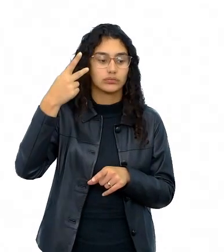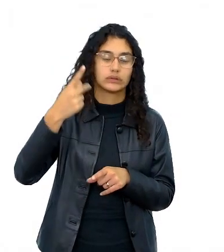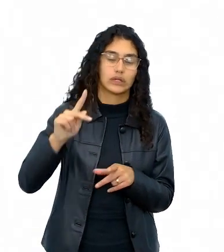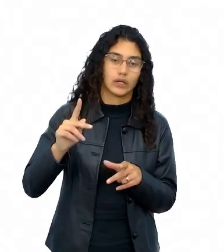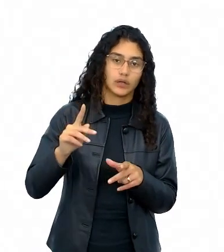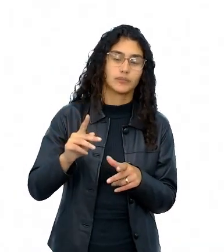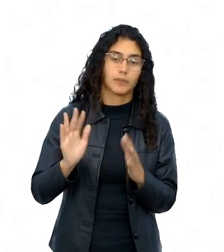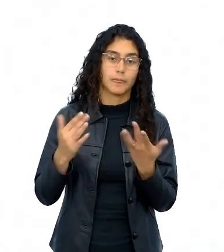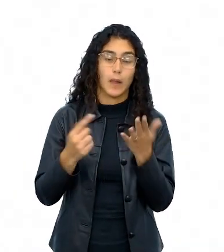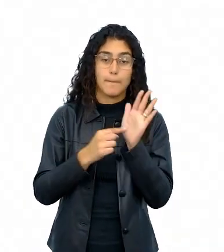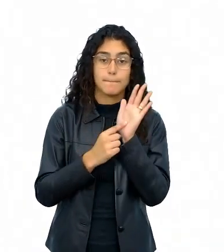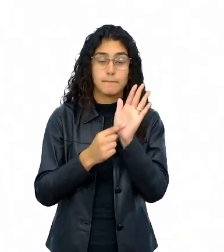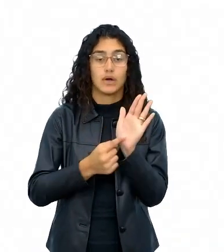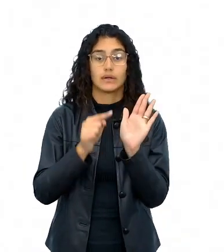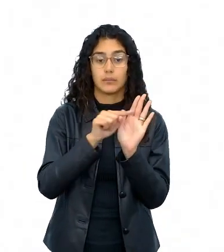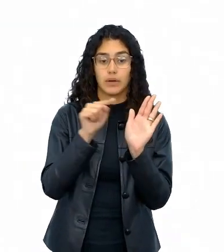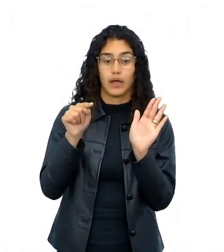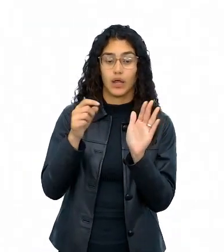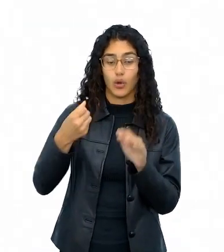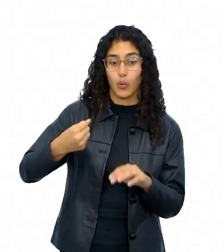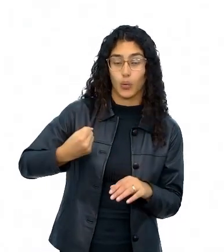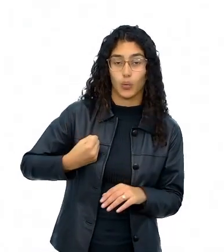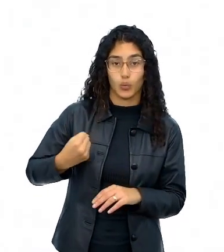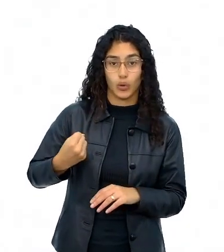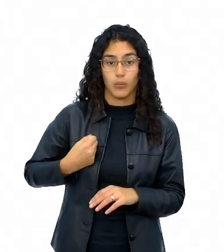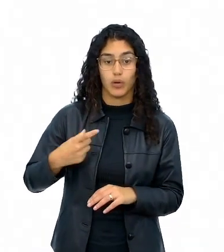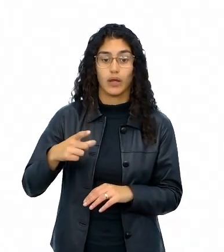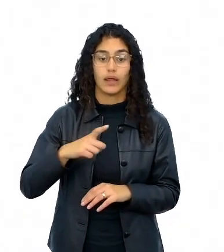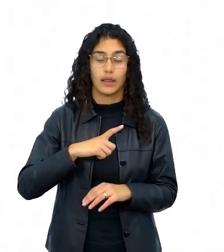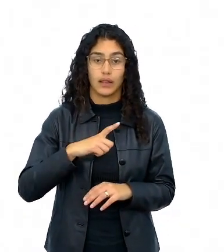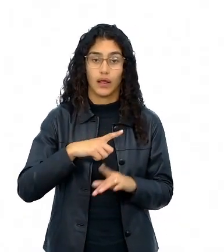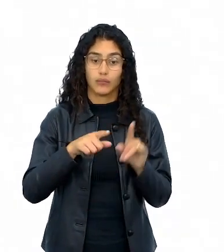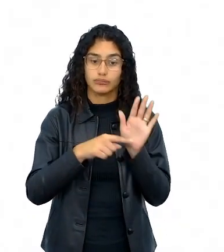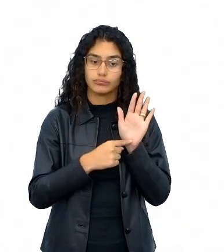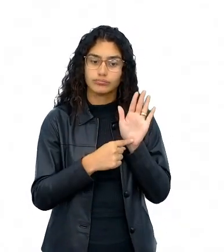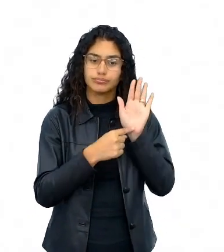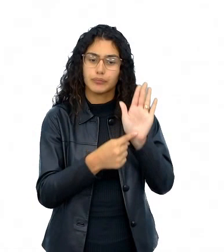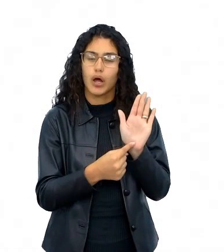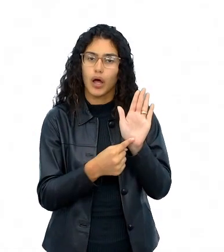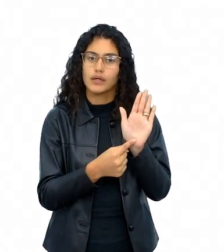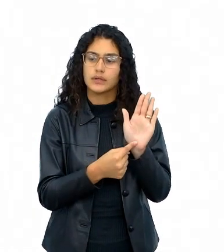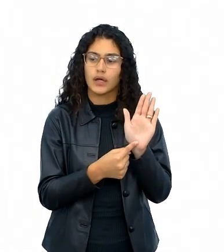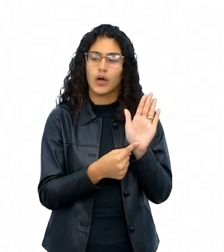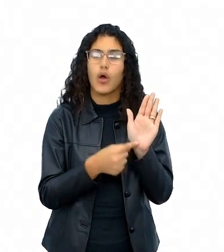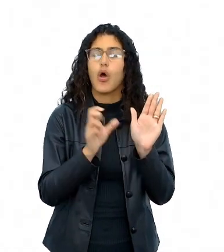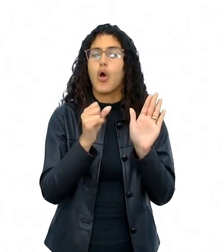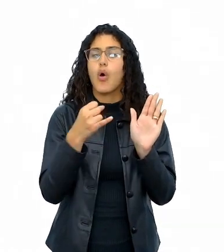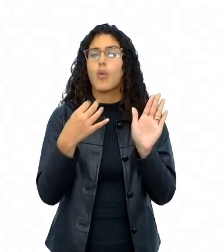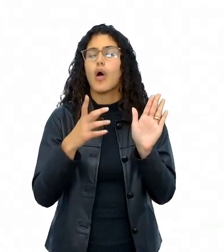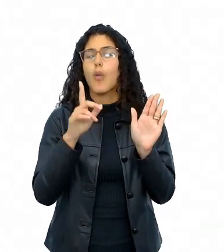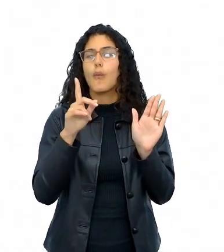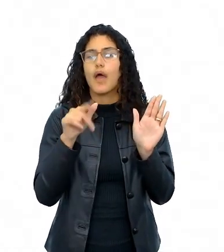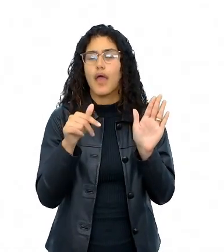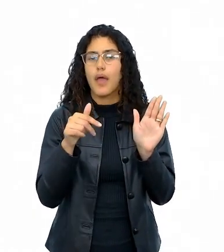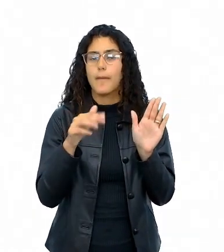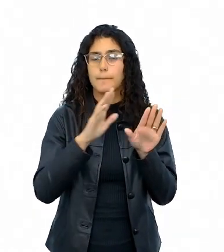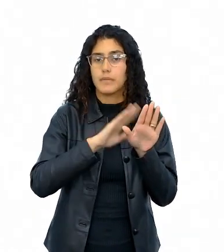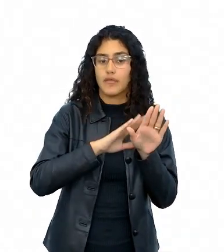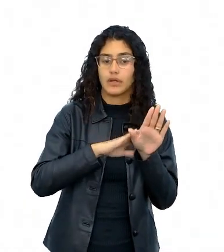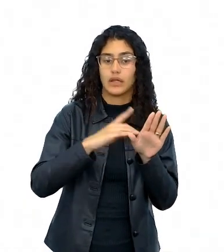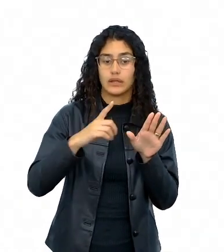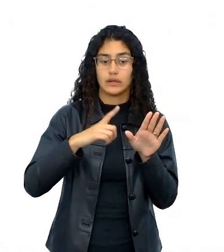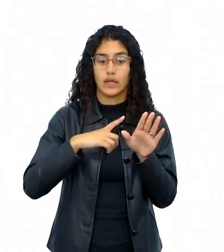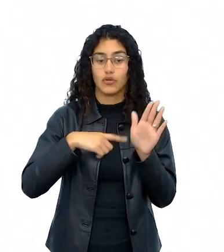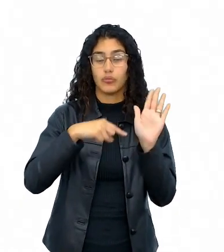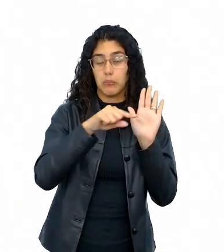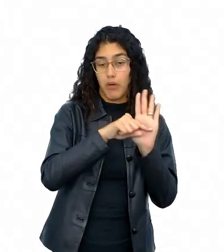aí aparece para ele um número que tem um sinal que indica uma operação, tá? A gente tem ali o sinal